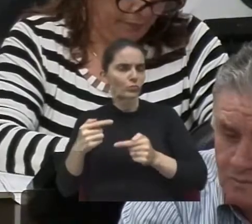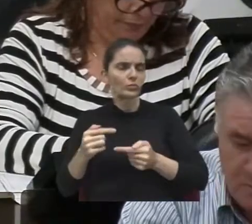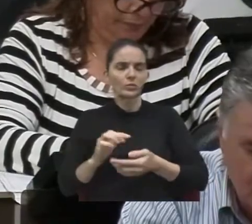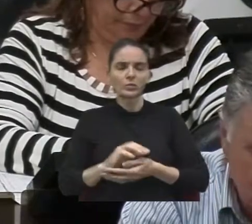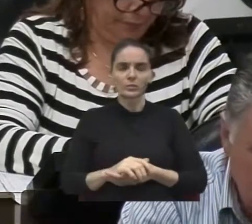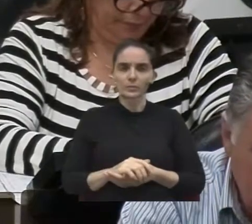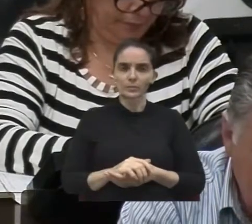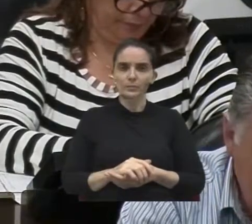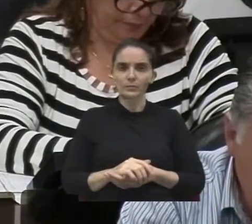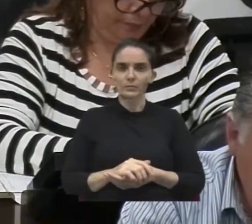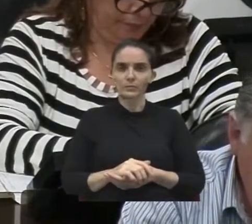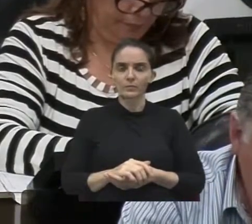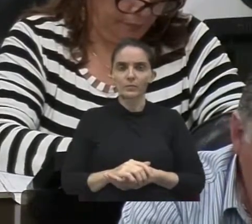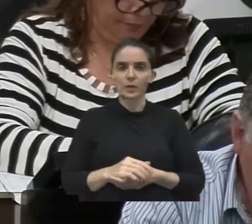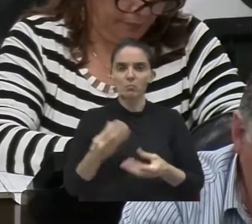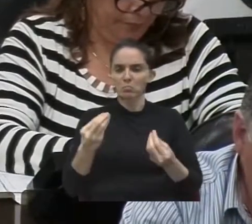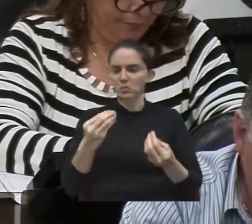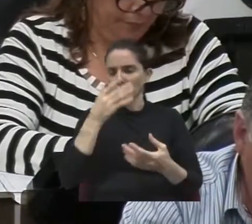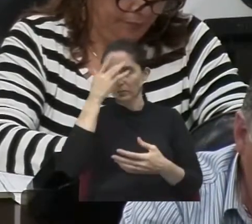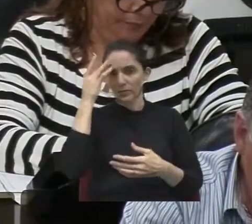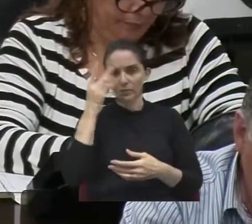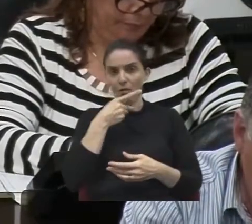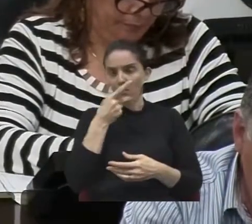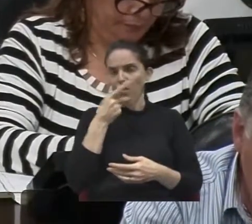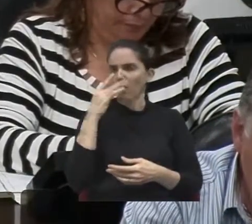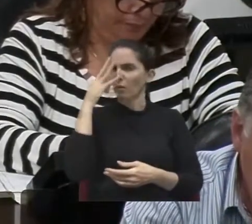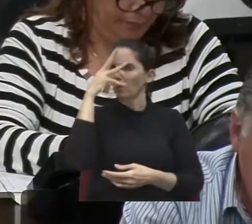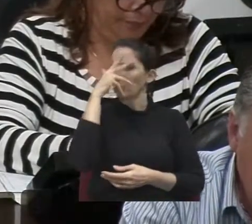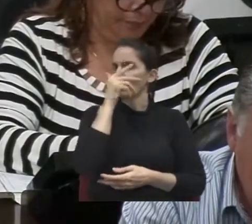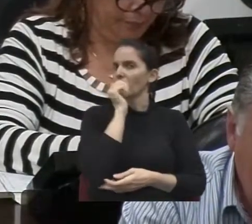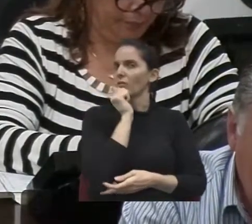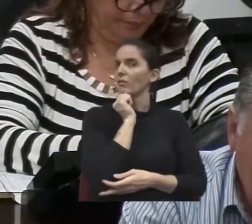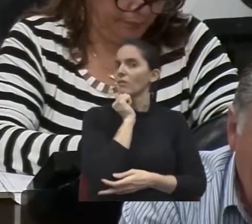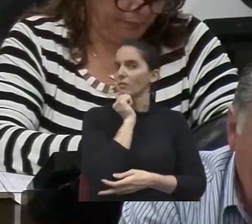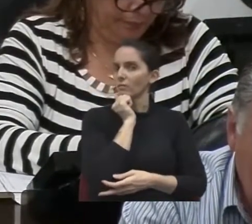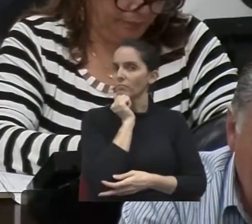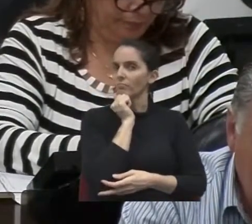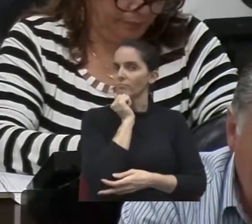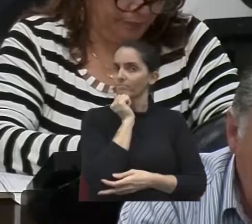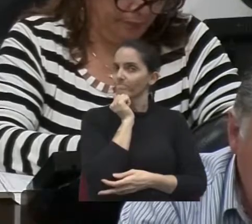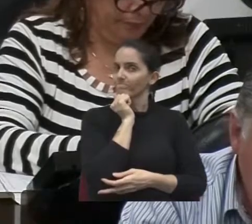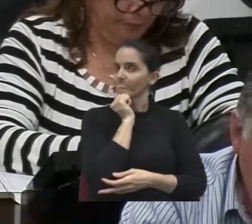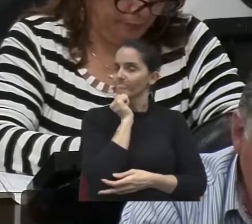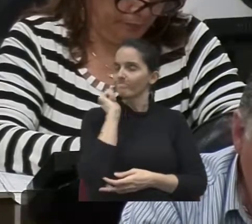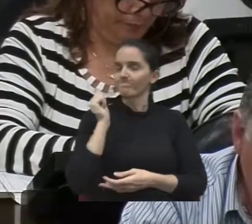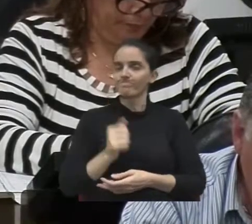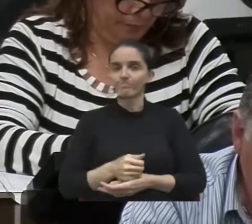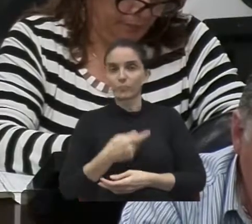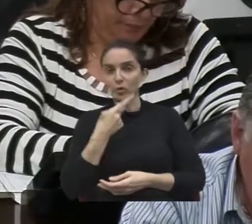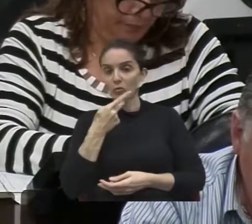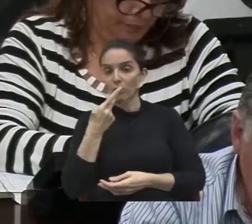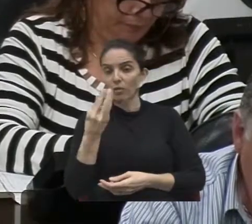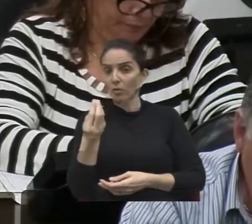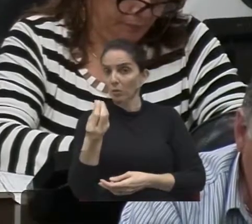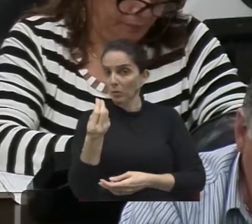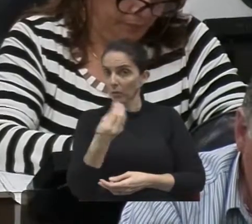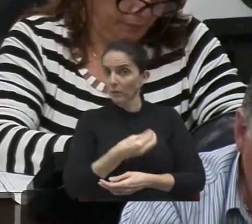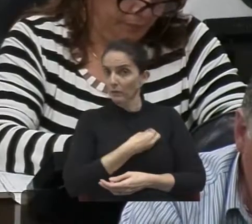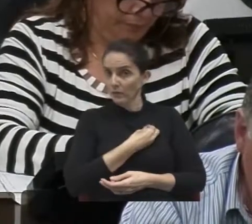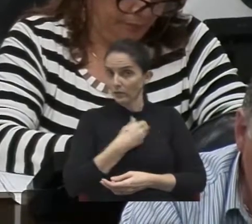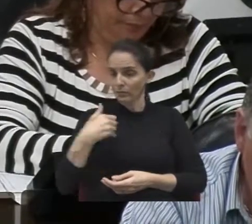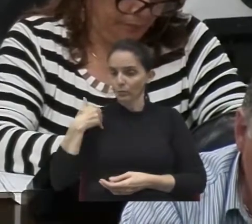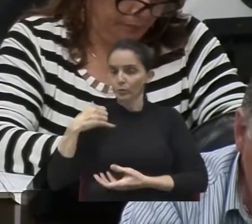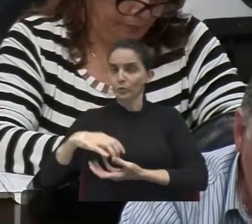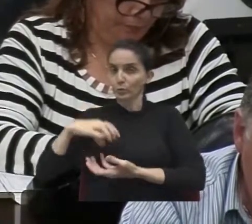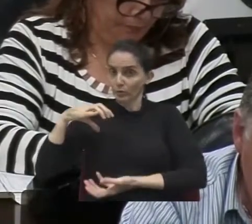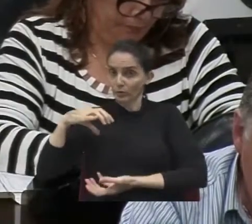tantas oratórias muito bonitas, falando sobre a qualidade de vida do idoso, porque o idoso ele